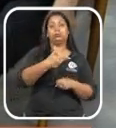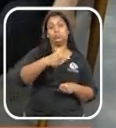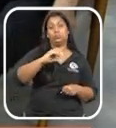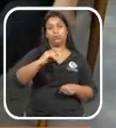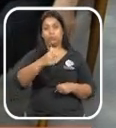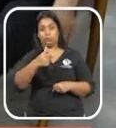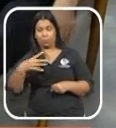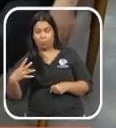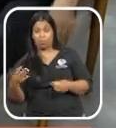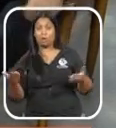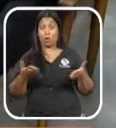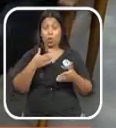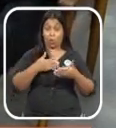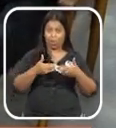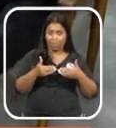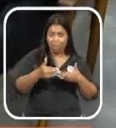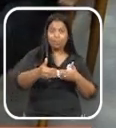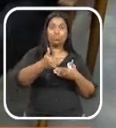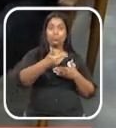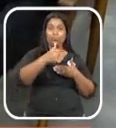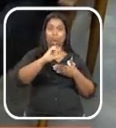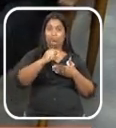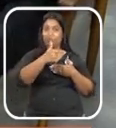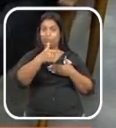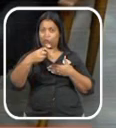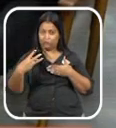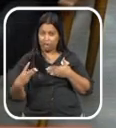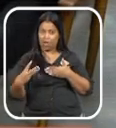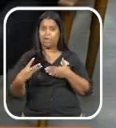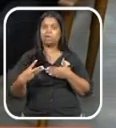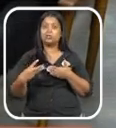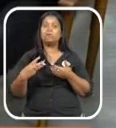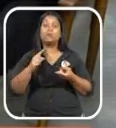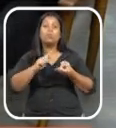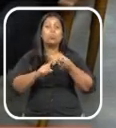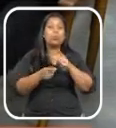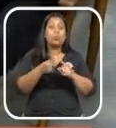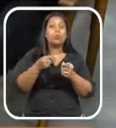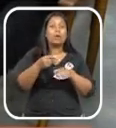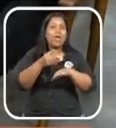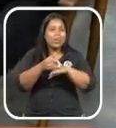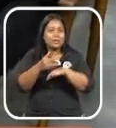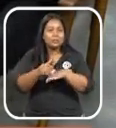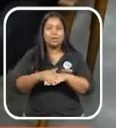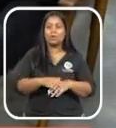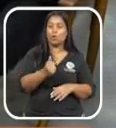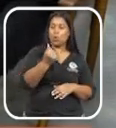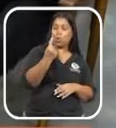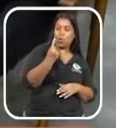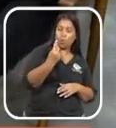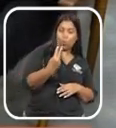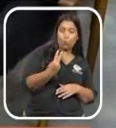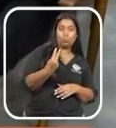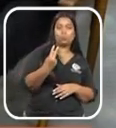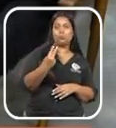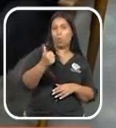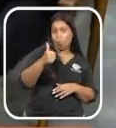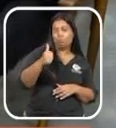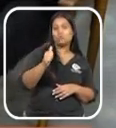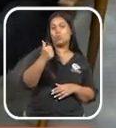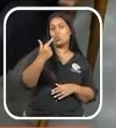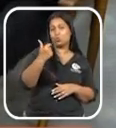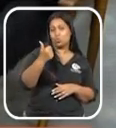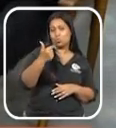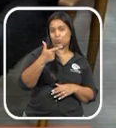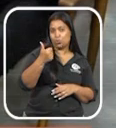acho que 12 vereadores, mais ou menos, 11 ou 12 vereadores assinaram as emendas ao orçamento. Certo. Consta